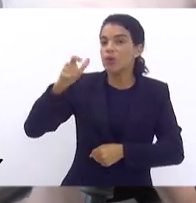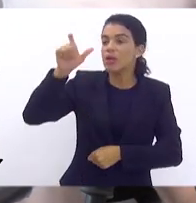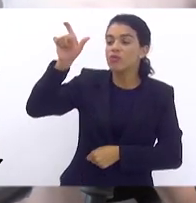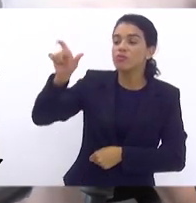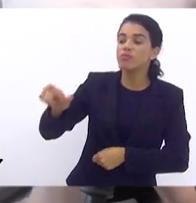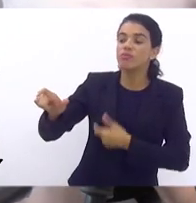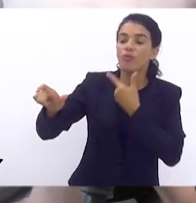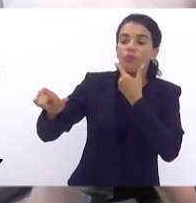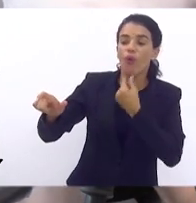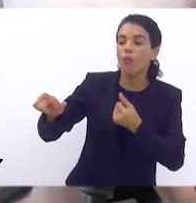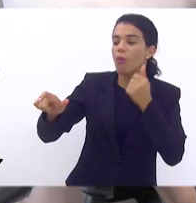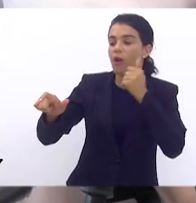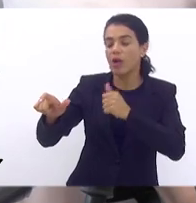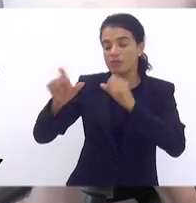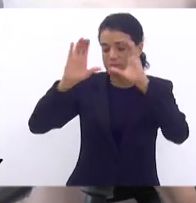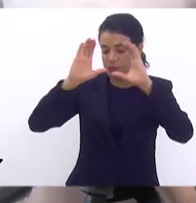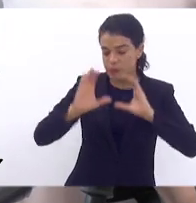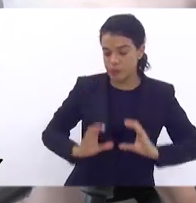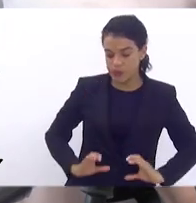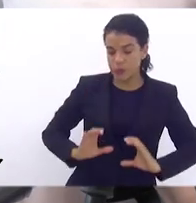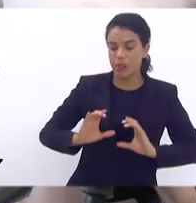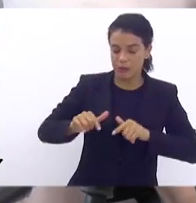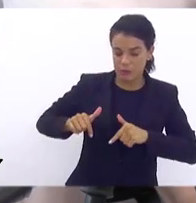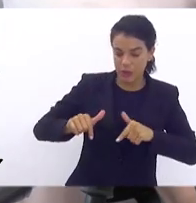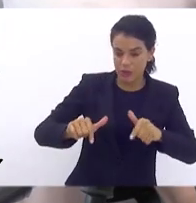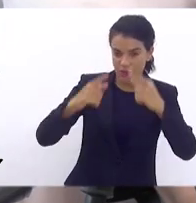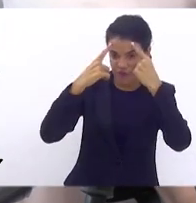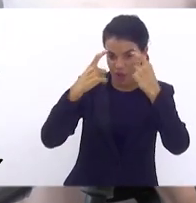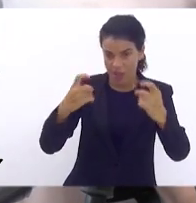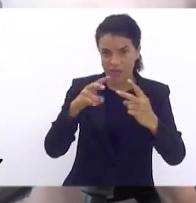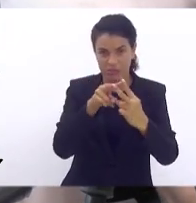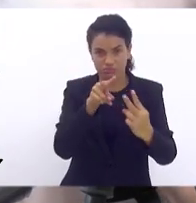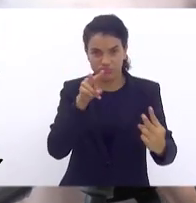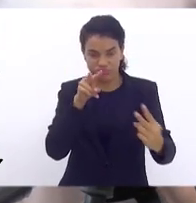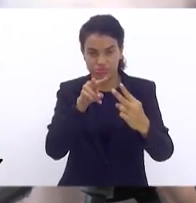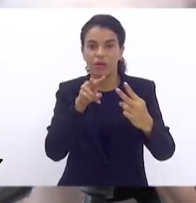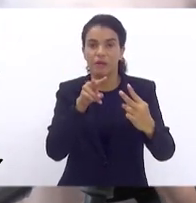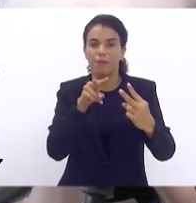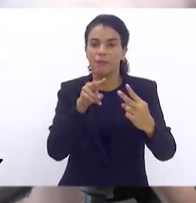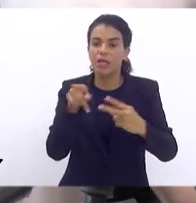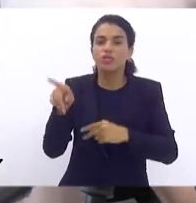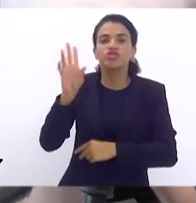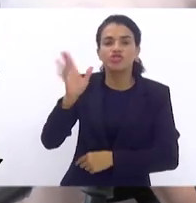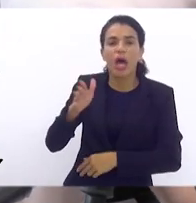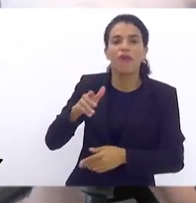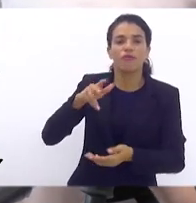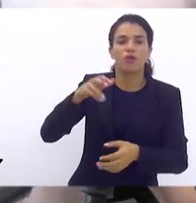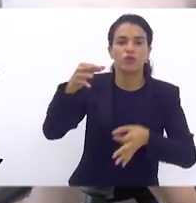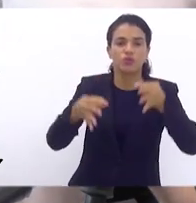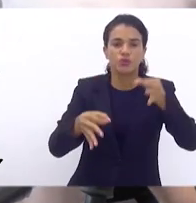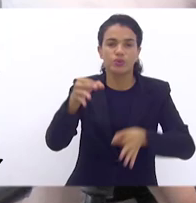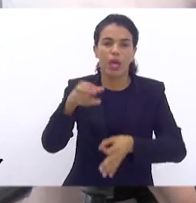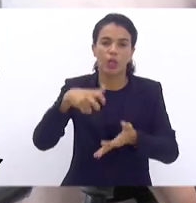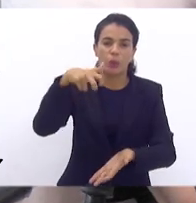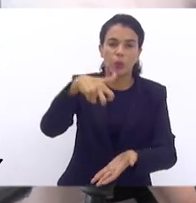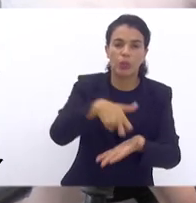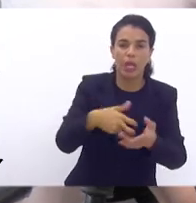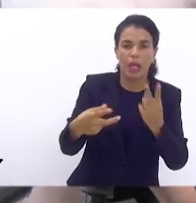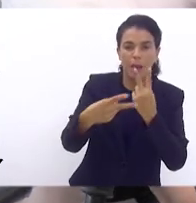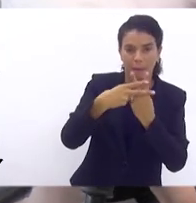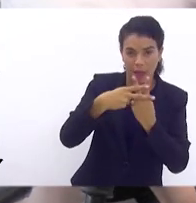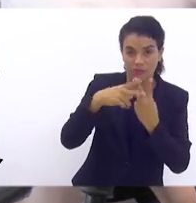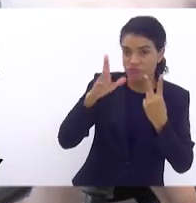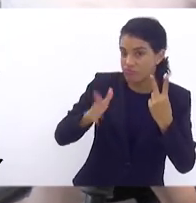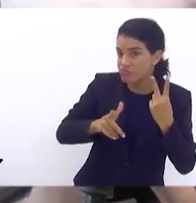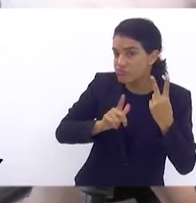violência cibernética tenha sido denunciado condenado esteja cumprindo pena